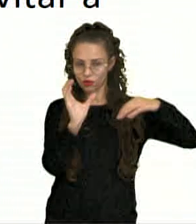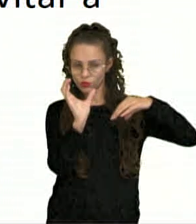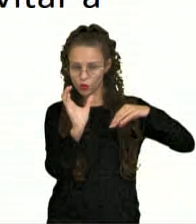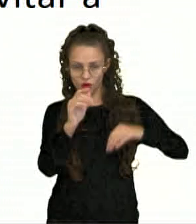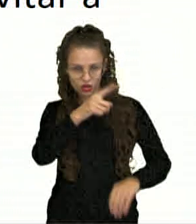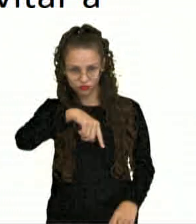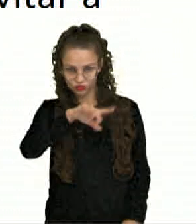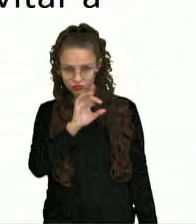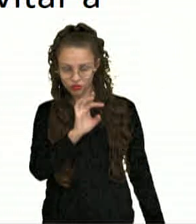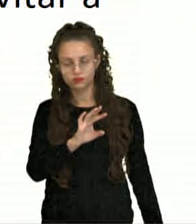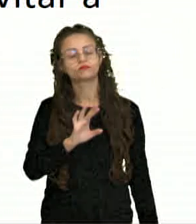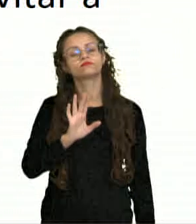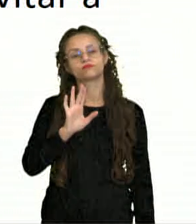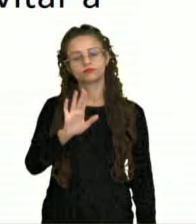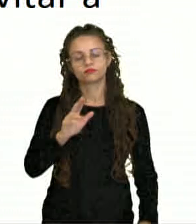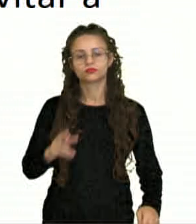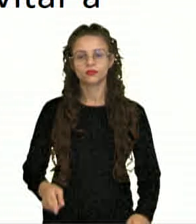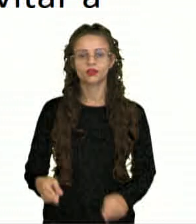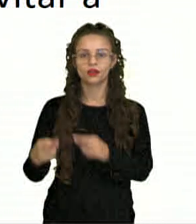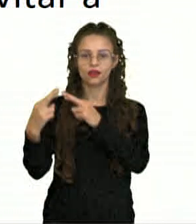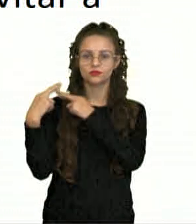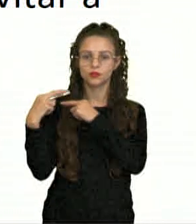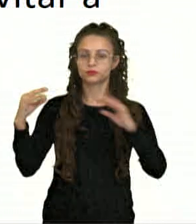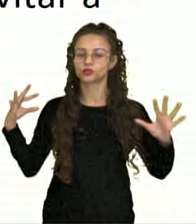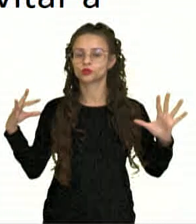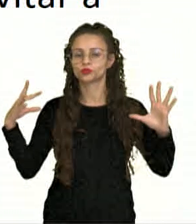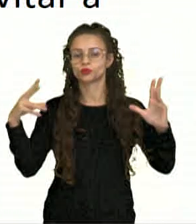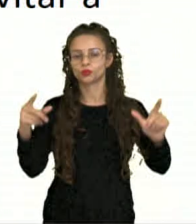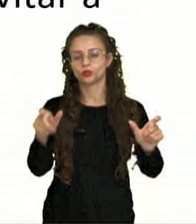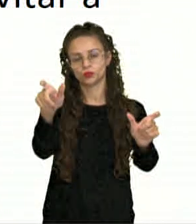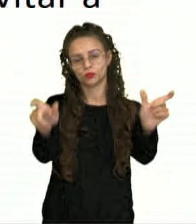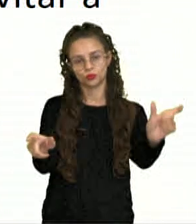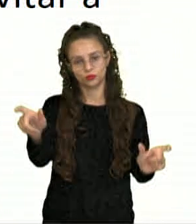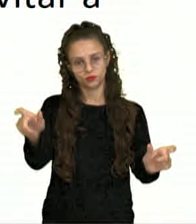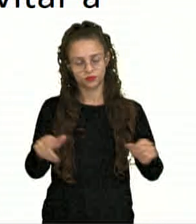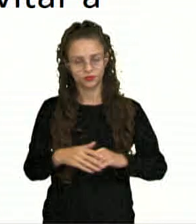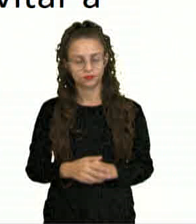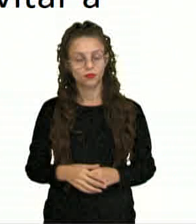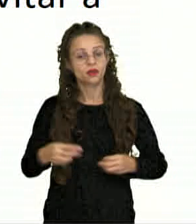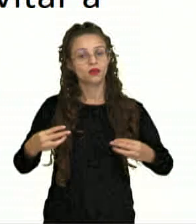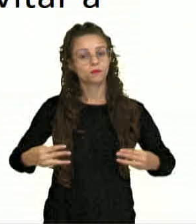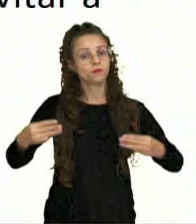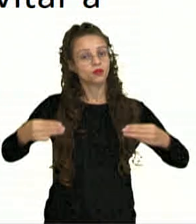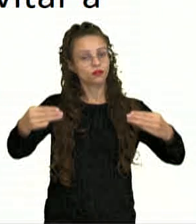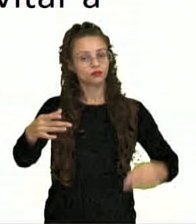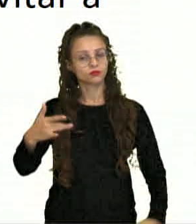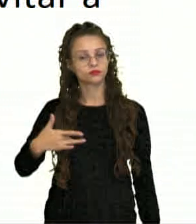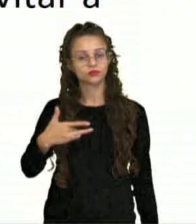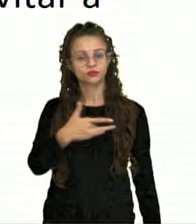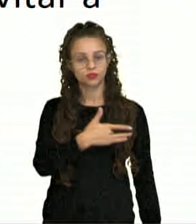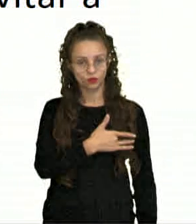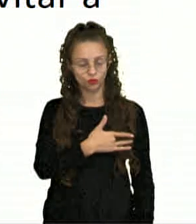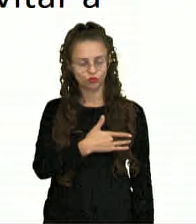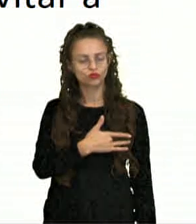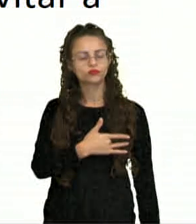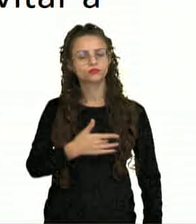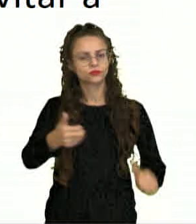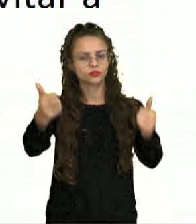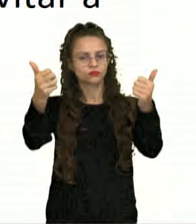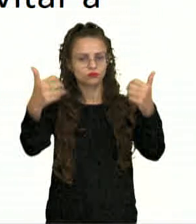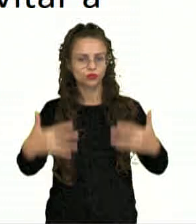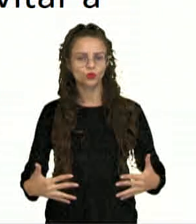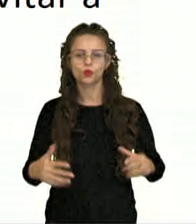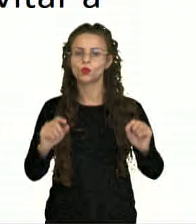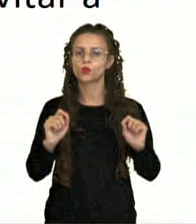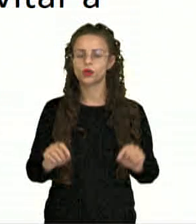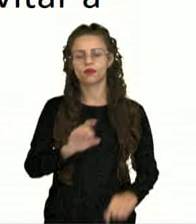republicanos. É de responsabilidade de todos. O Ministério da Saúde disse, acertadamente, que cada